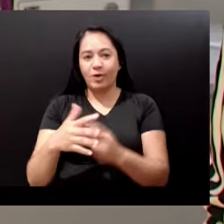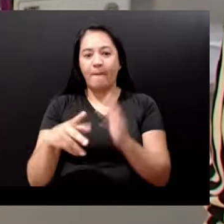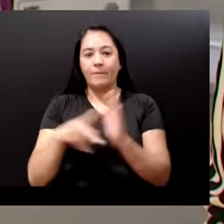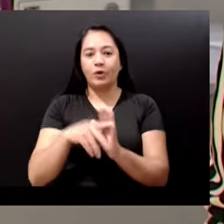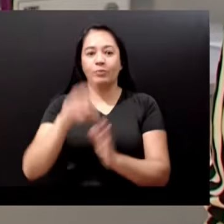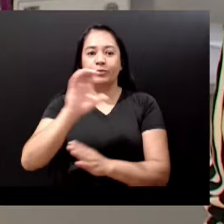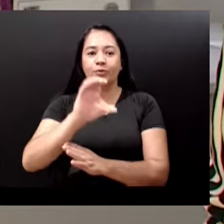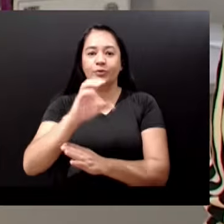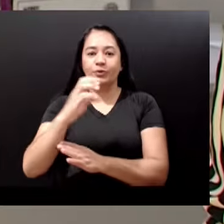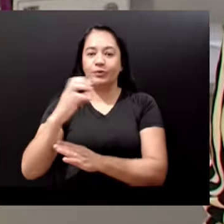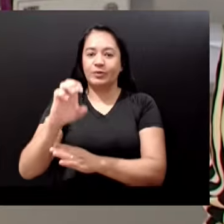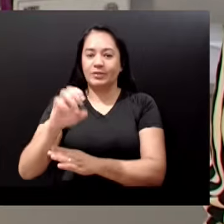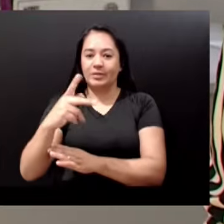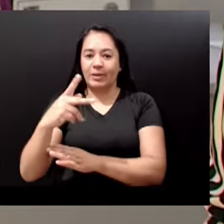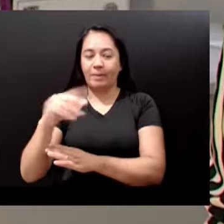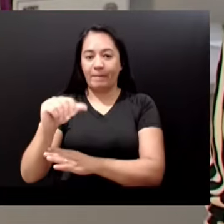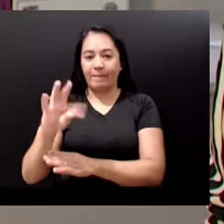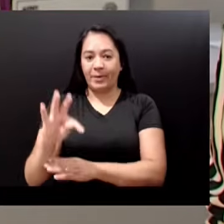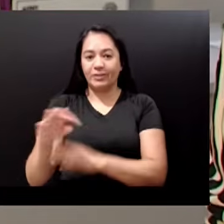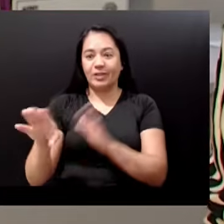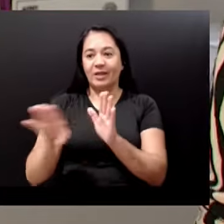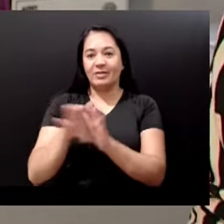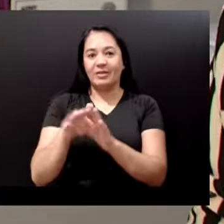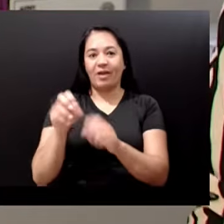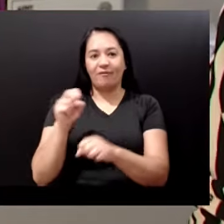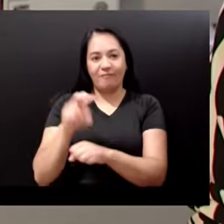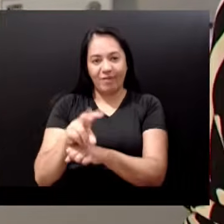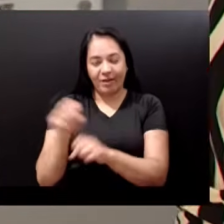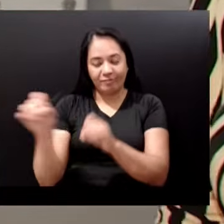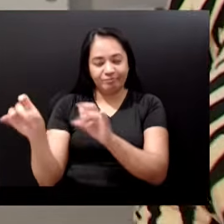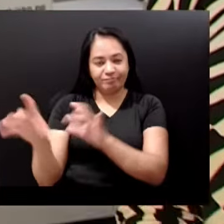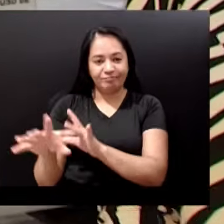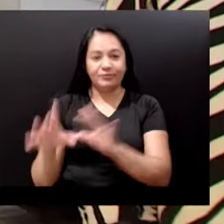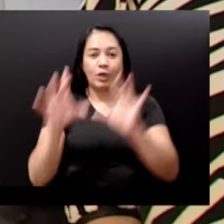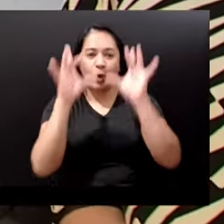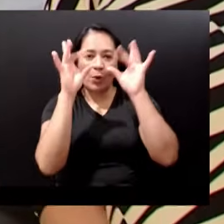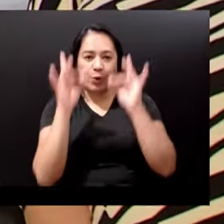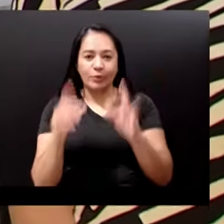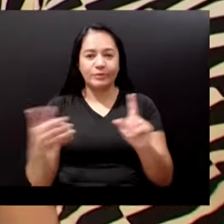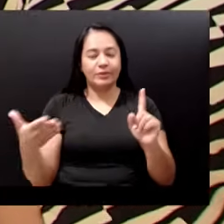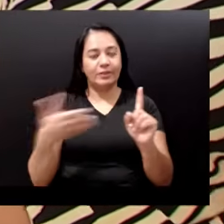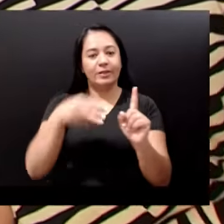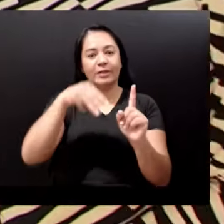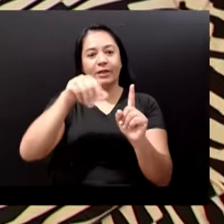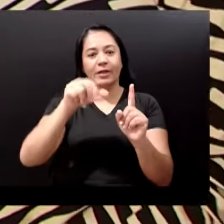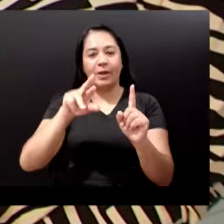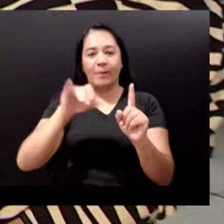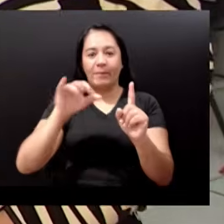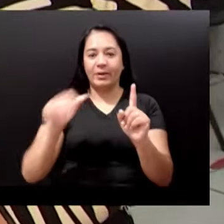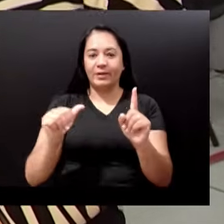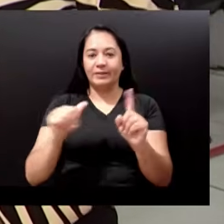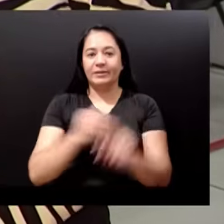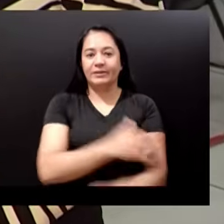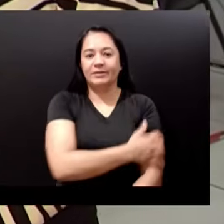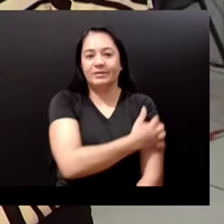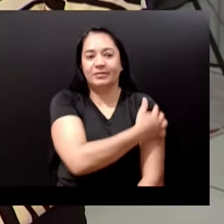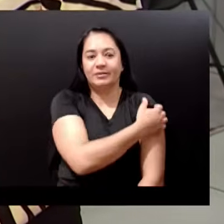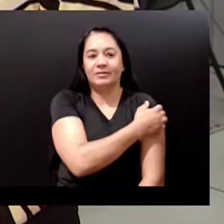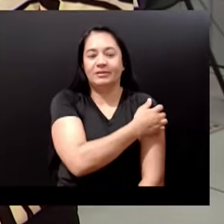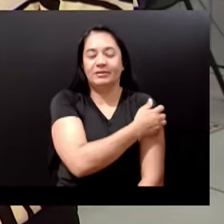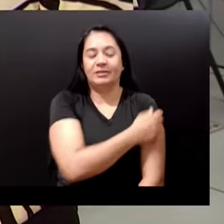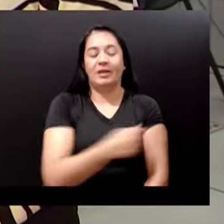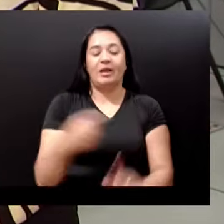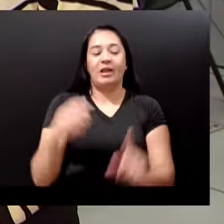enquanto durarem as vagas. Quem vai trazer os detalhes para a gente é a Maria Helena Levi, que é coordenadora de qualificação aqui do